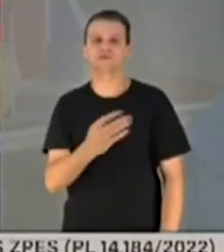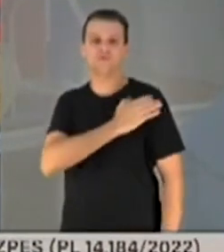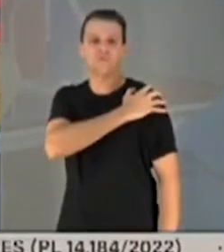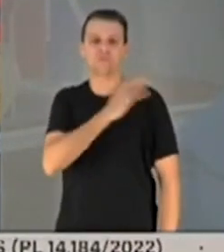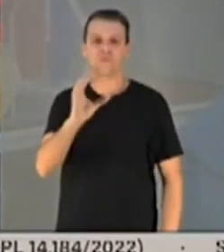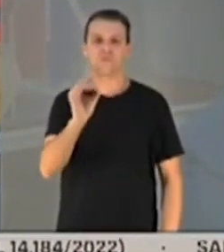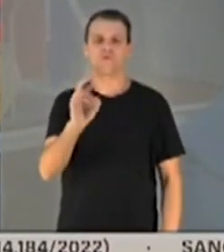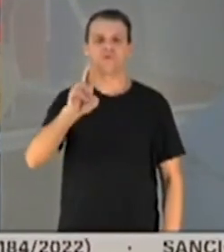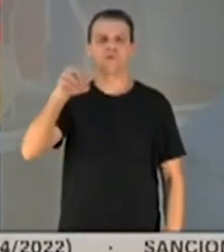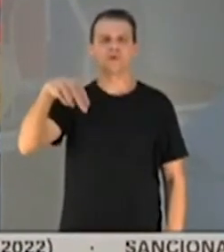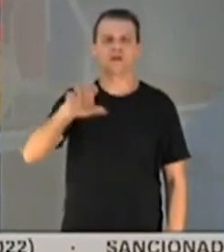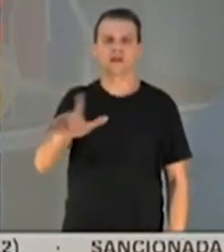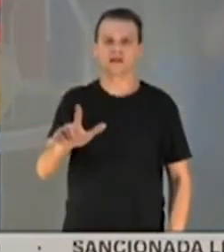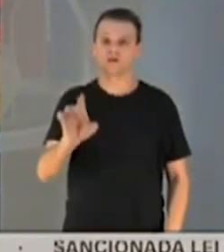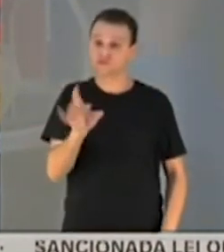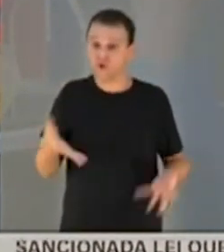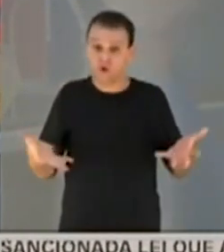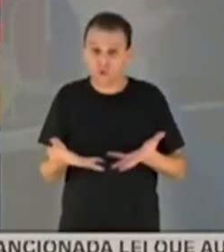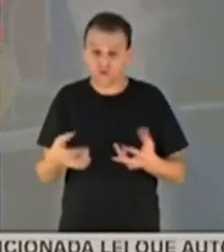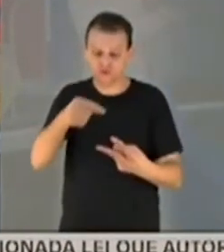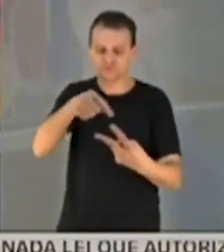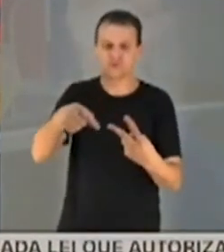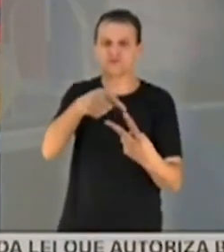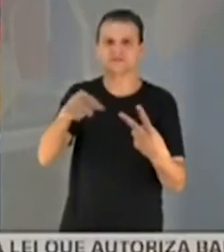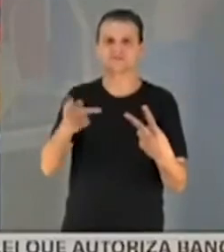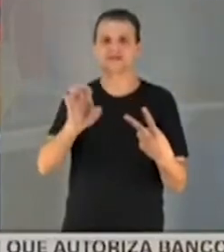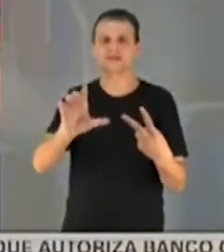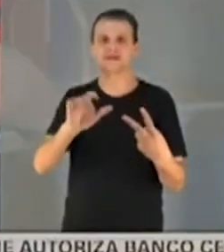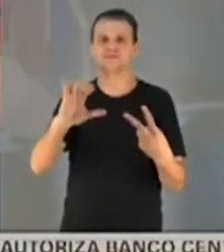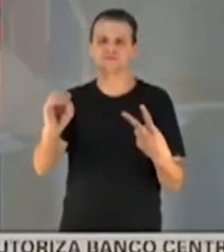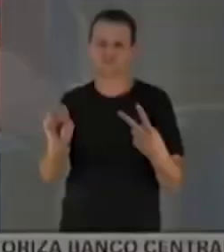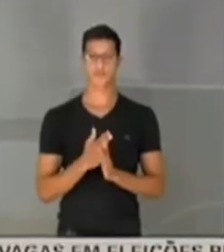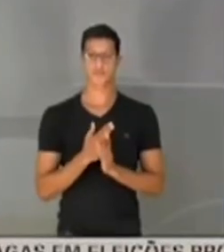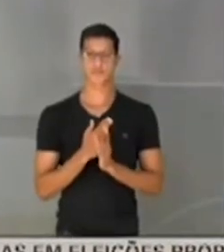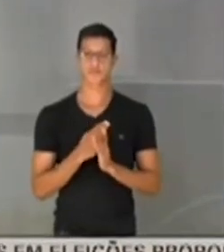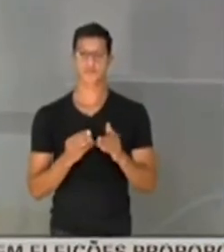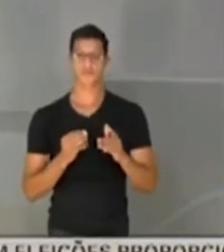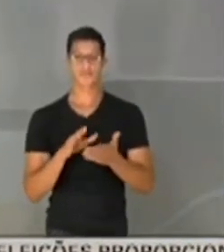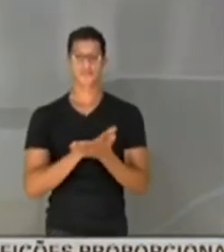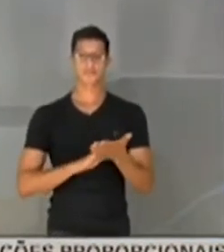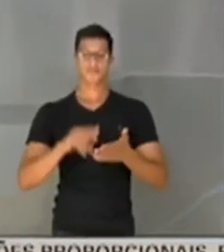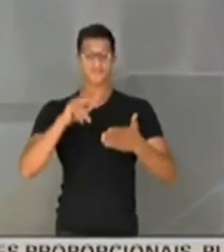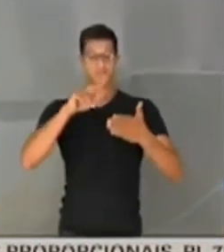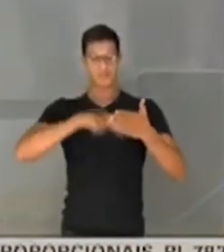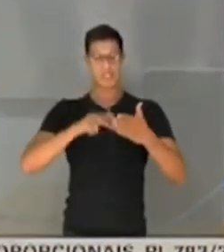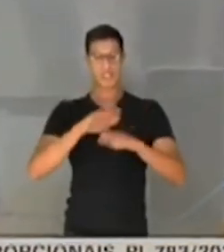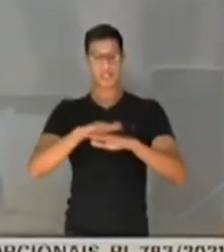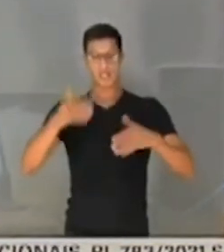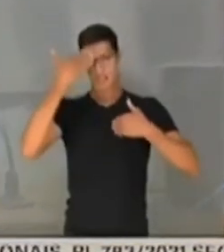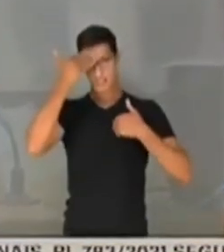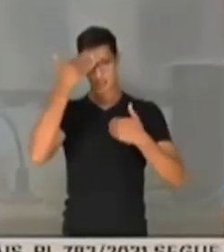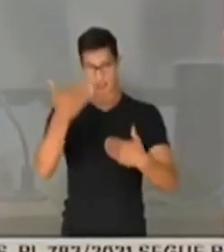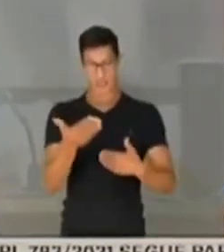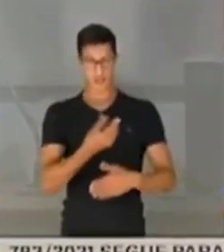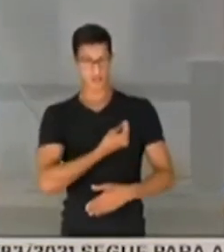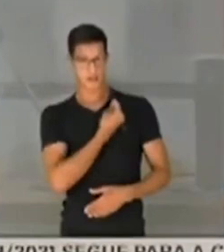Agora nós estamos diante, só hoje, de 2 Élcios e de não sei quantos coronéis. Nada mais havendo a tratar, agradeço